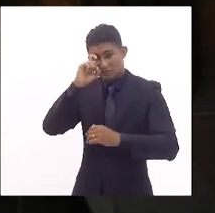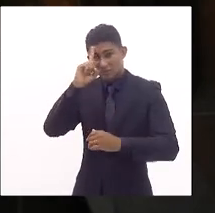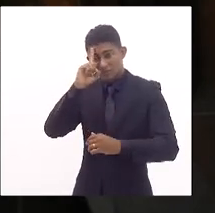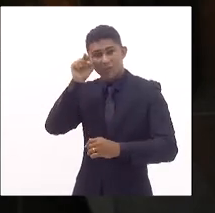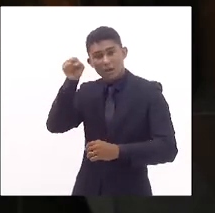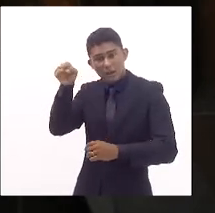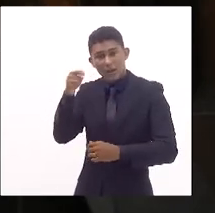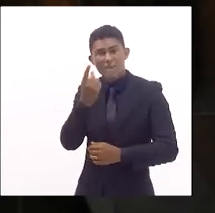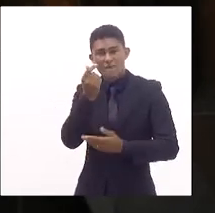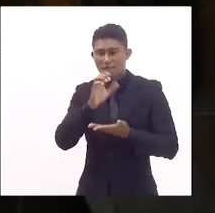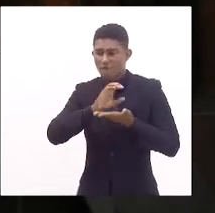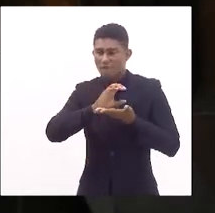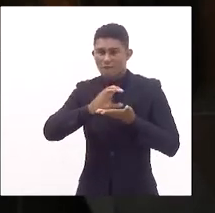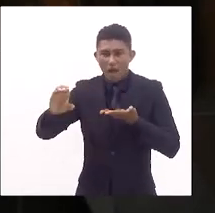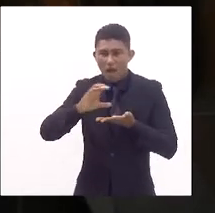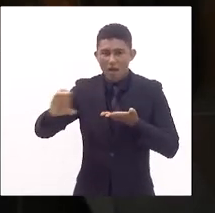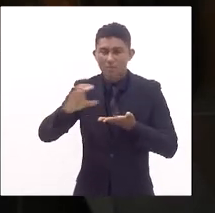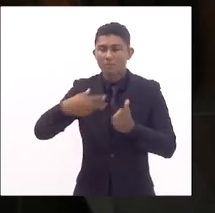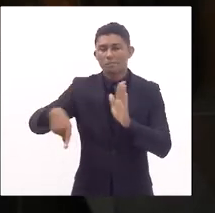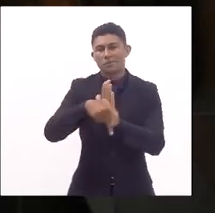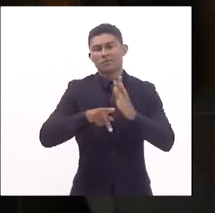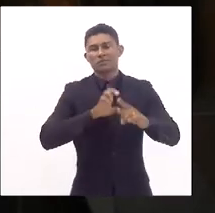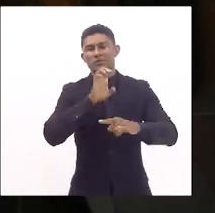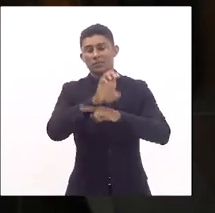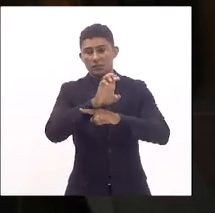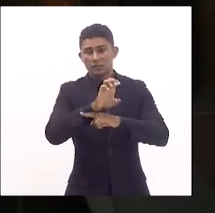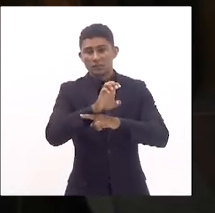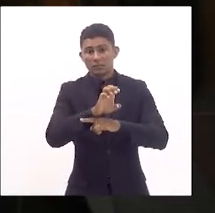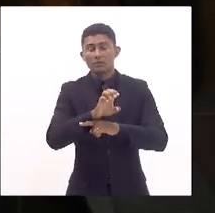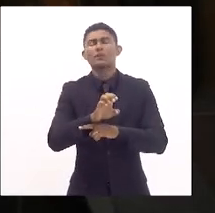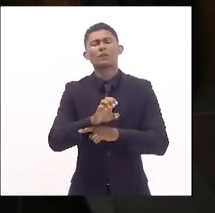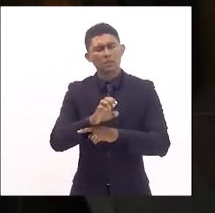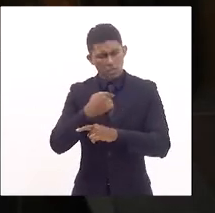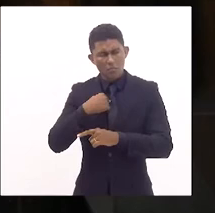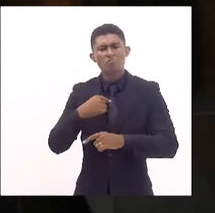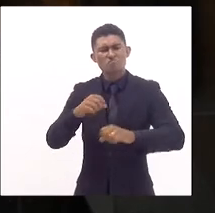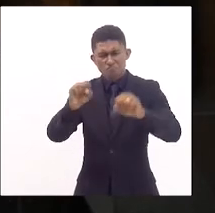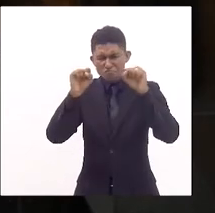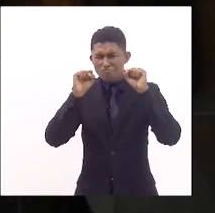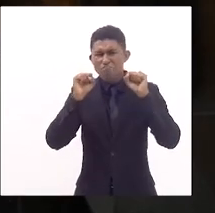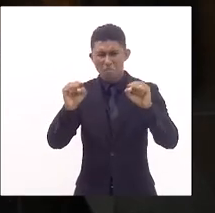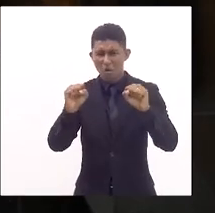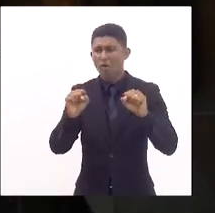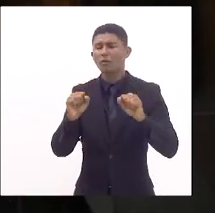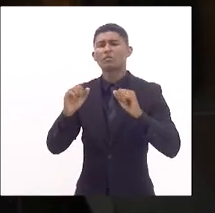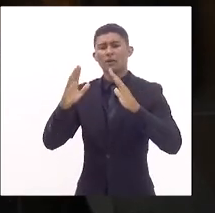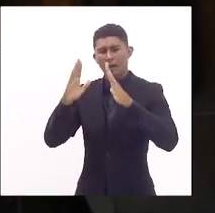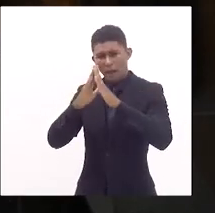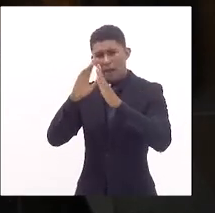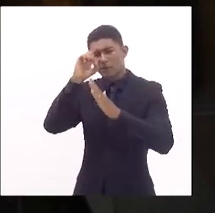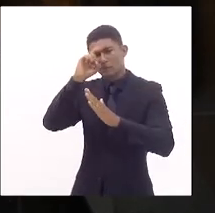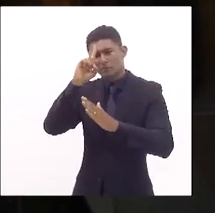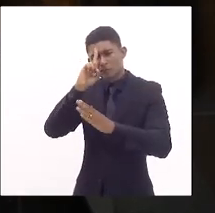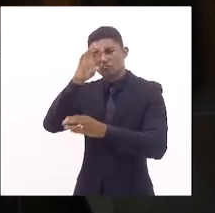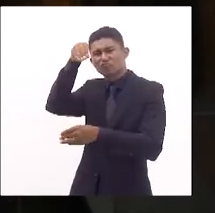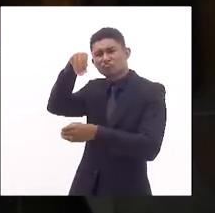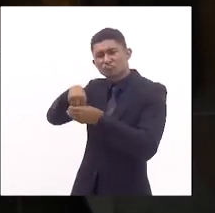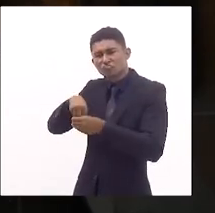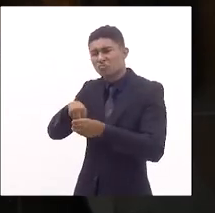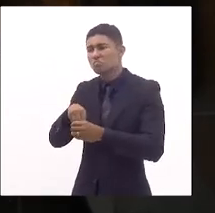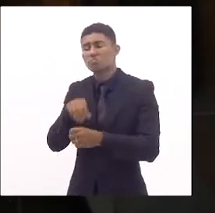Presidente eu posso se eu quiser eu posso acampar dentro daquela unidade de pronto-atendimento